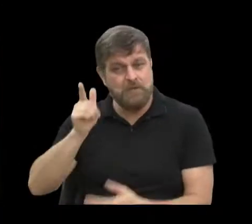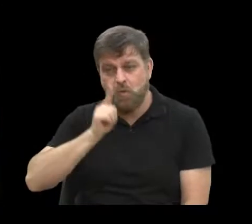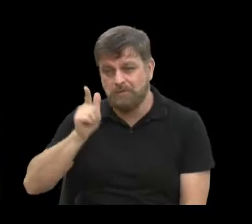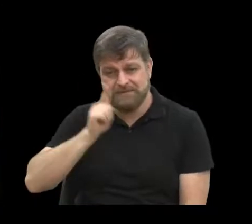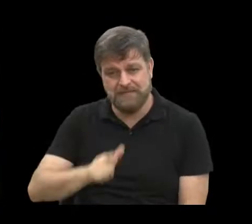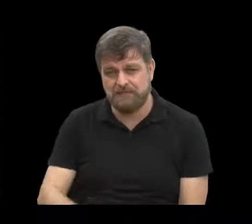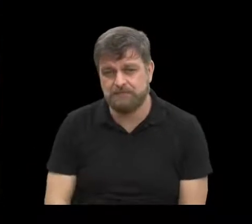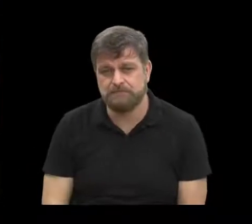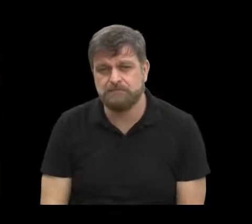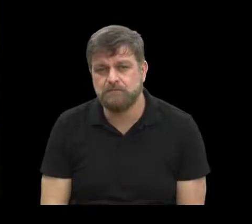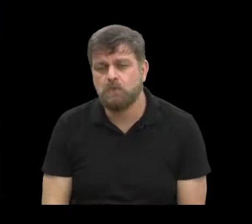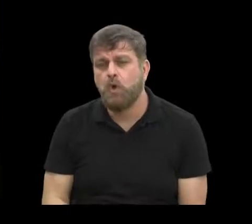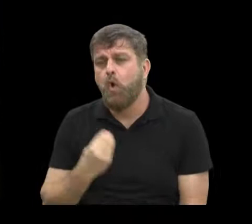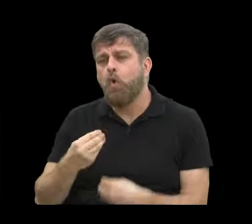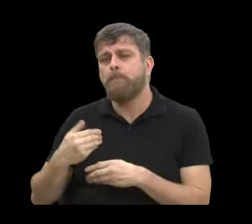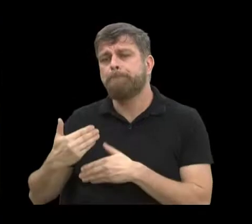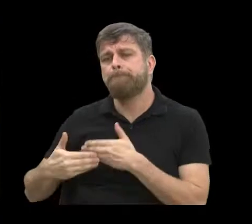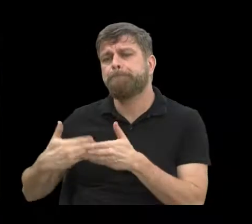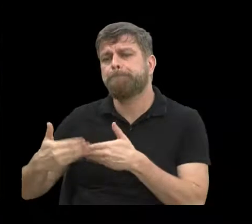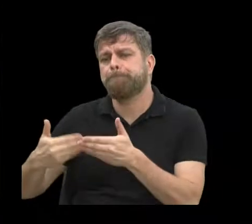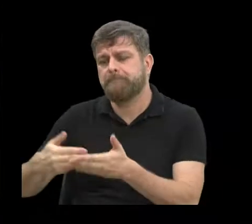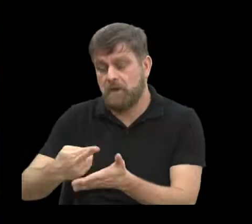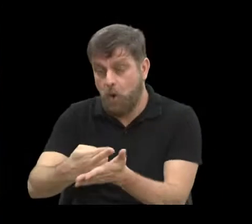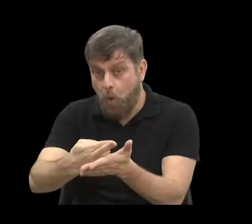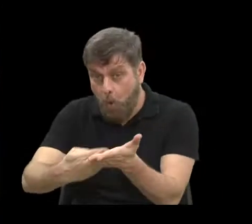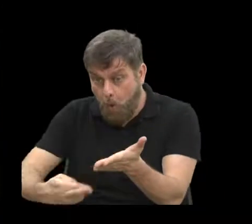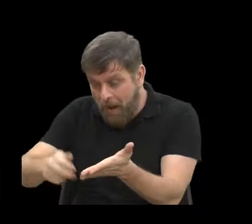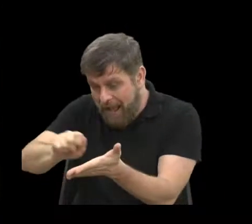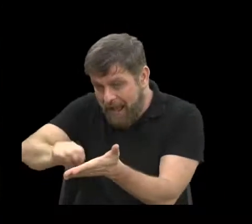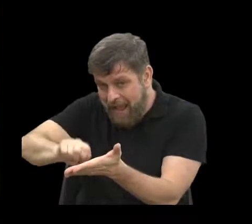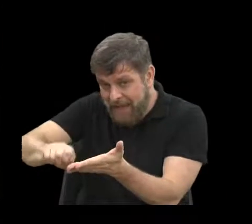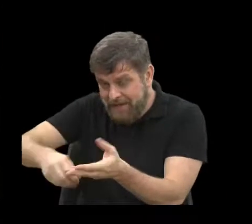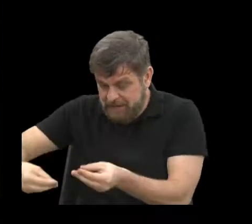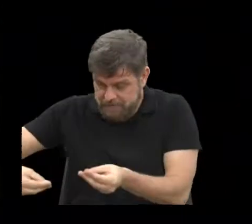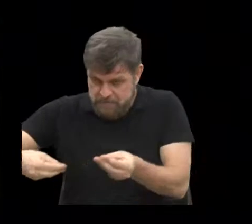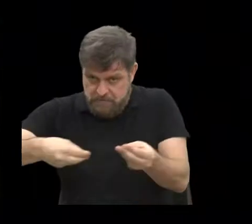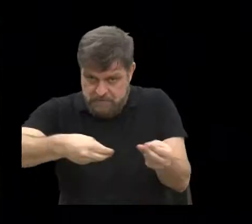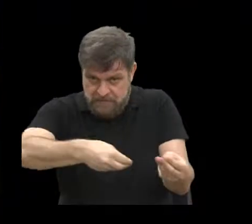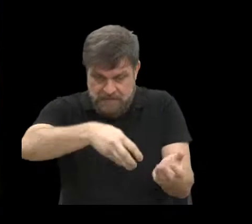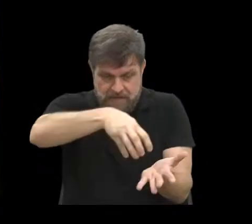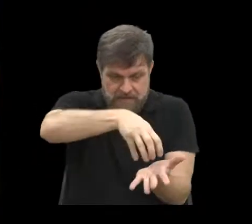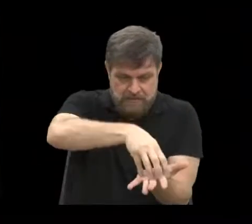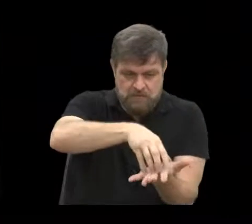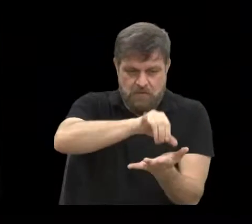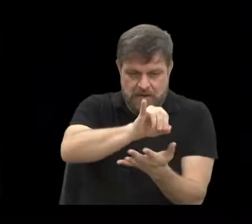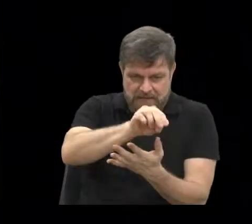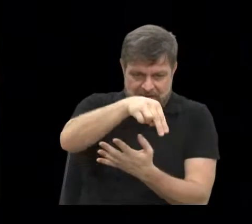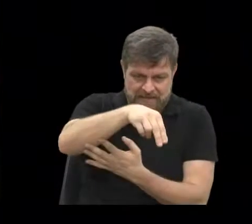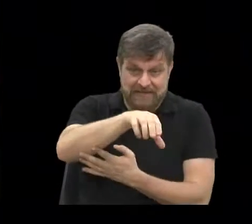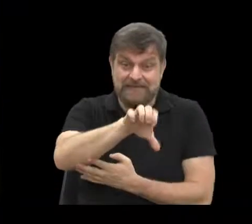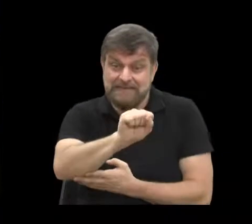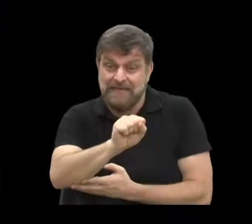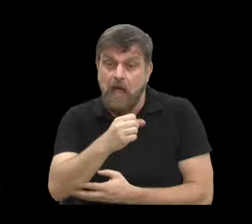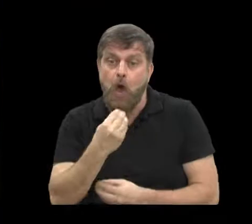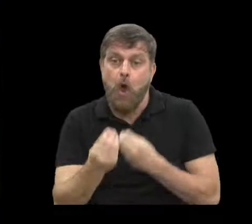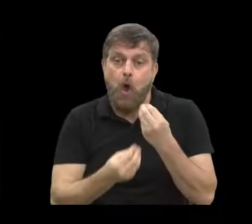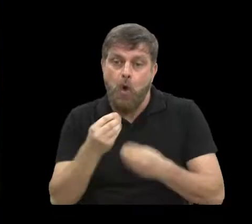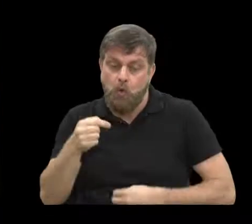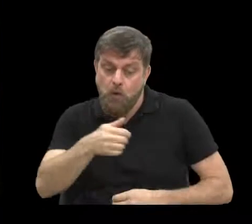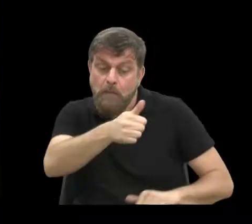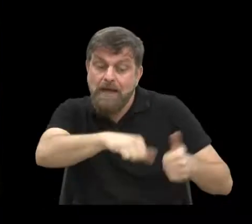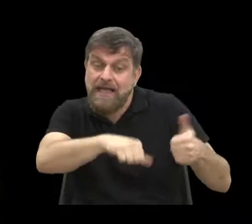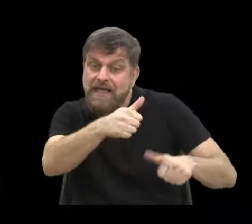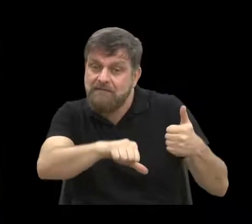Como que caminha, né, então, o requerimento lá dentro do INSS, né? O fluxo do requerimento do